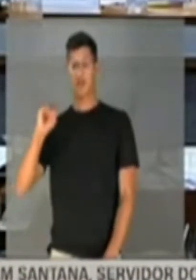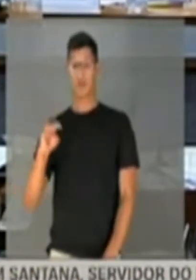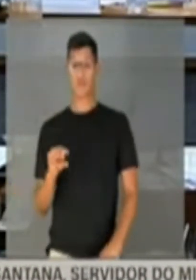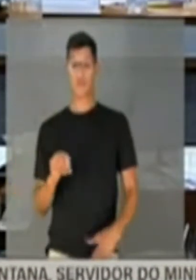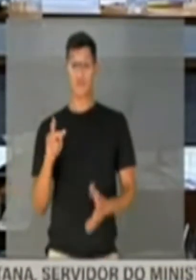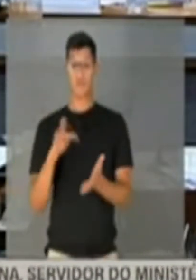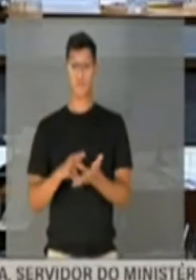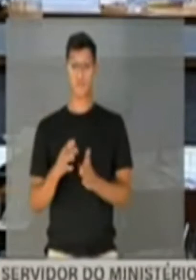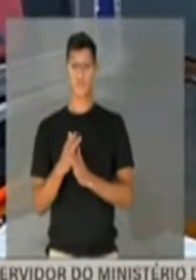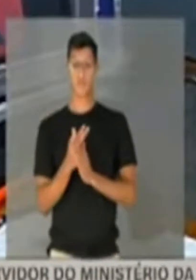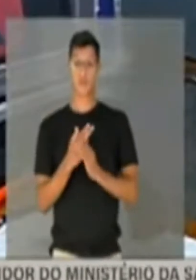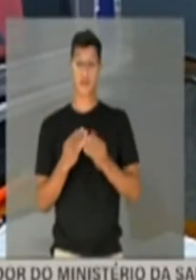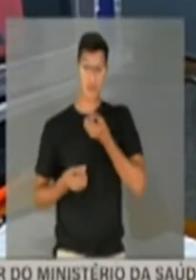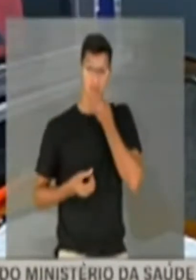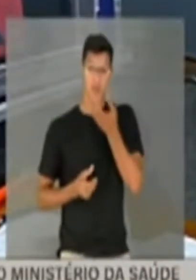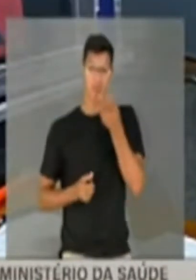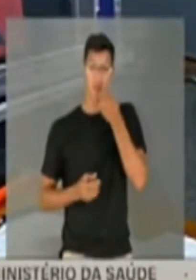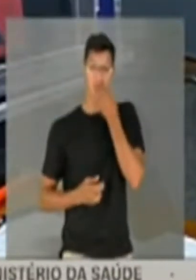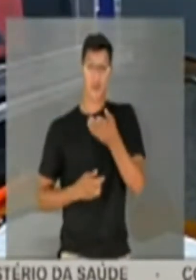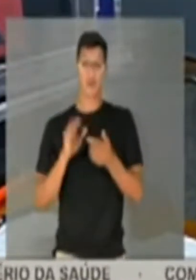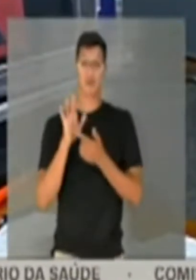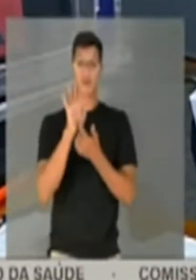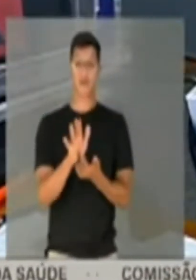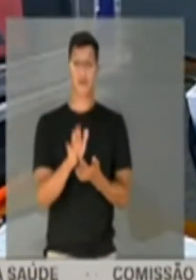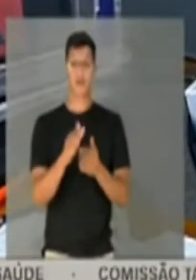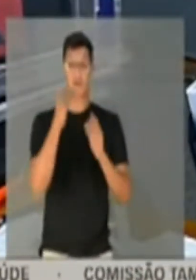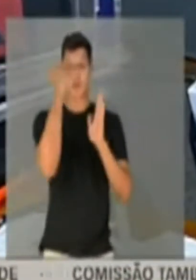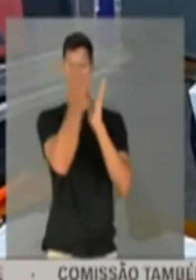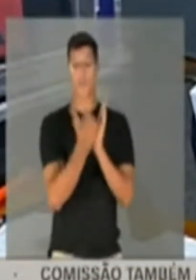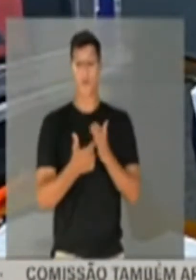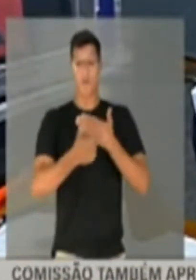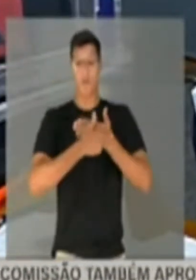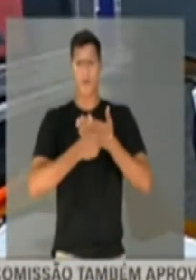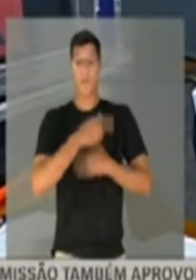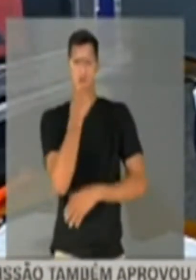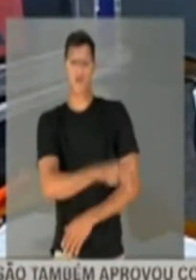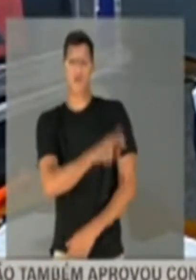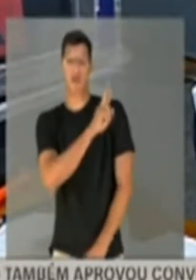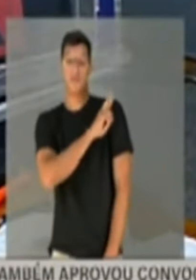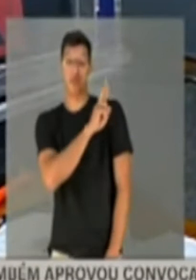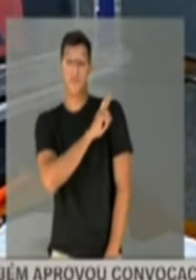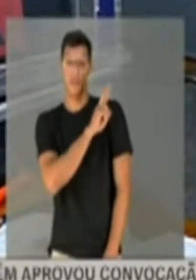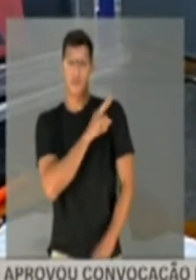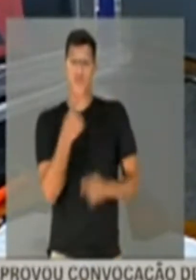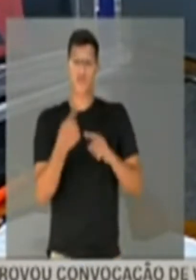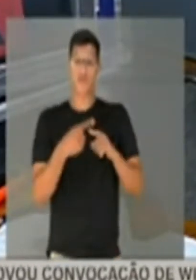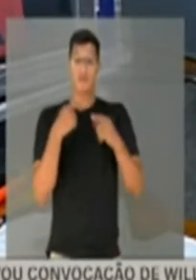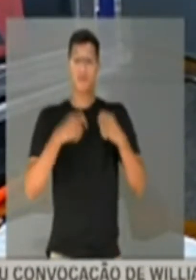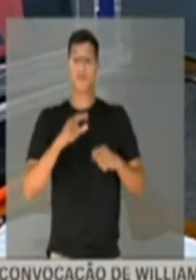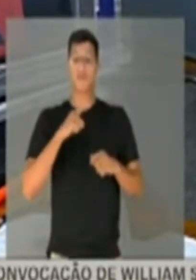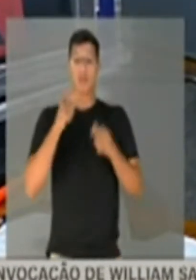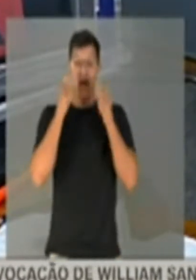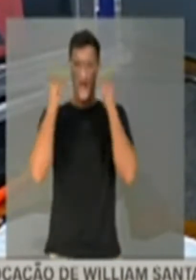na verdade o depoente aqui dá uma demonstração que não cumpriu o seu papel, a sua responsabilidade, porque ele deveria